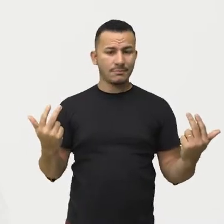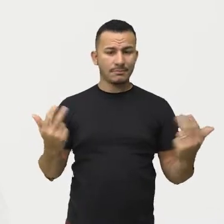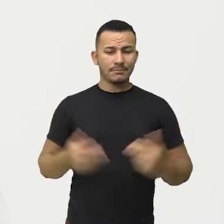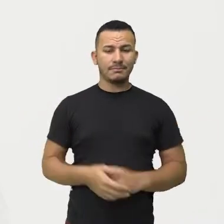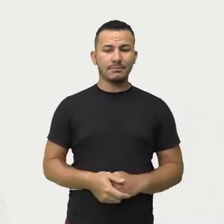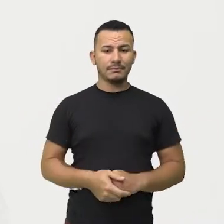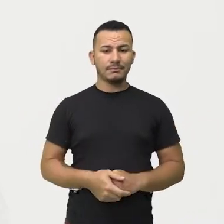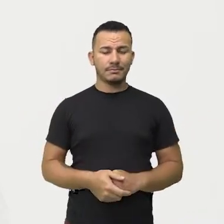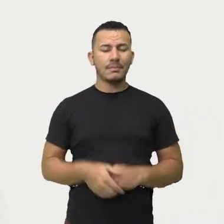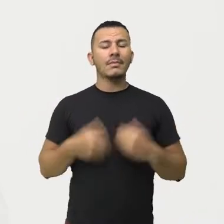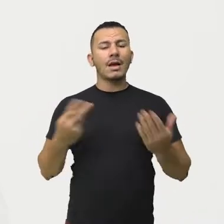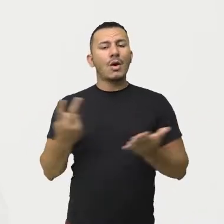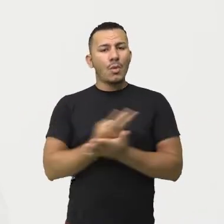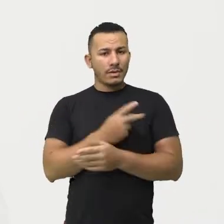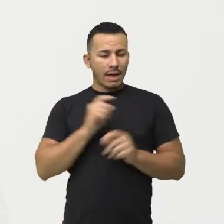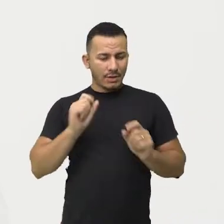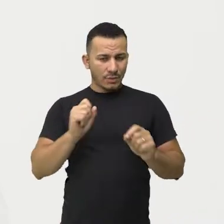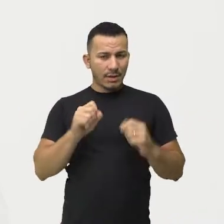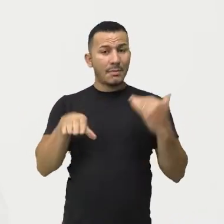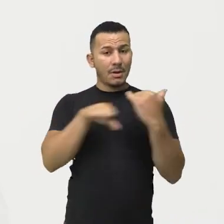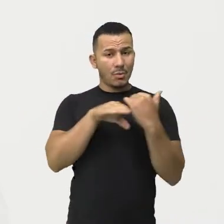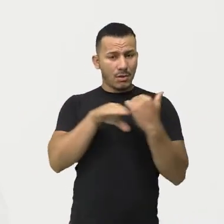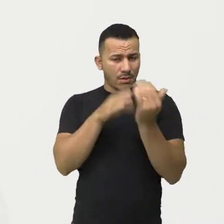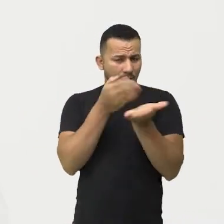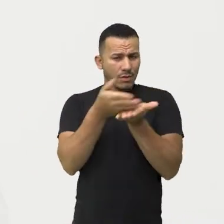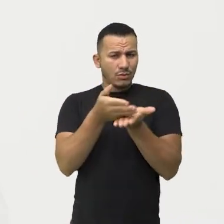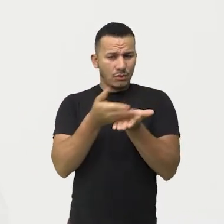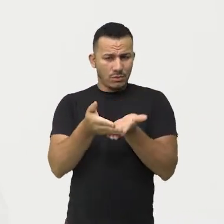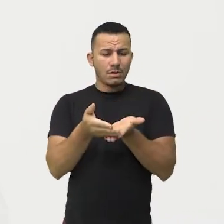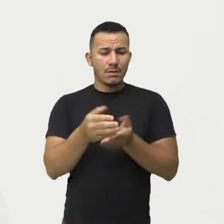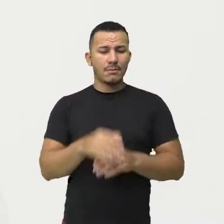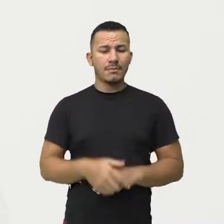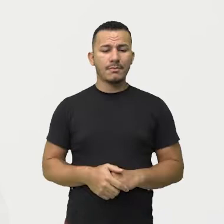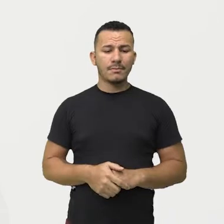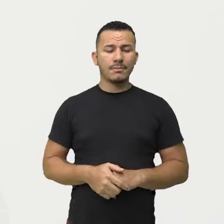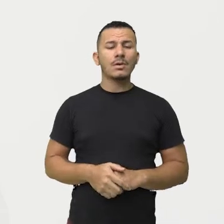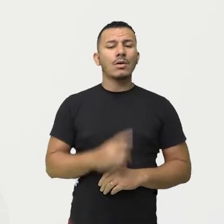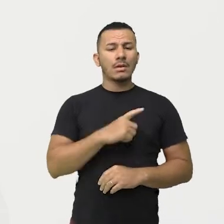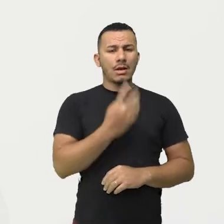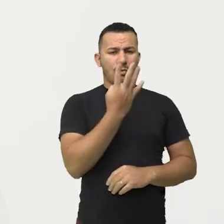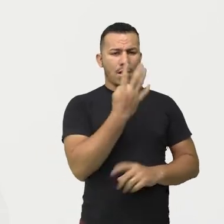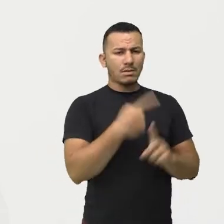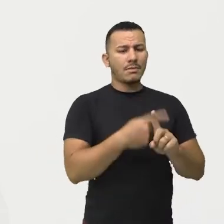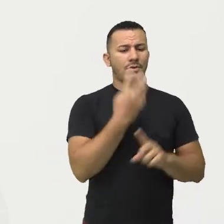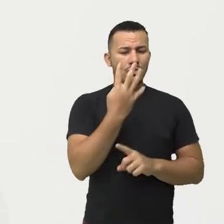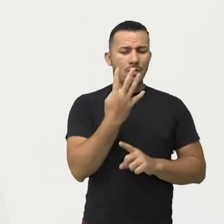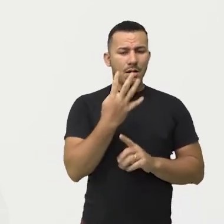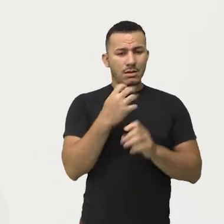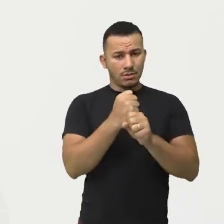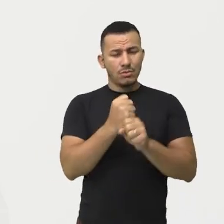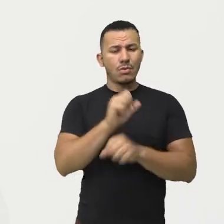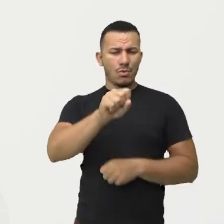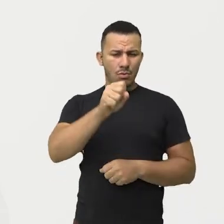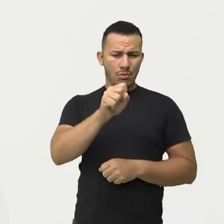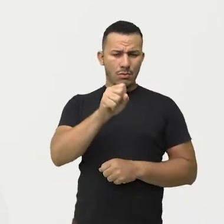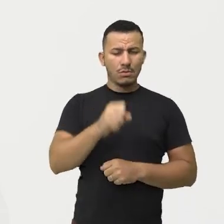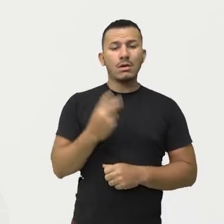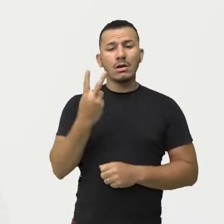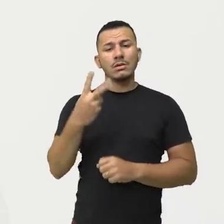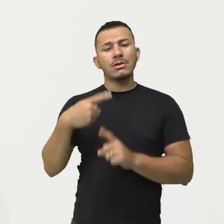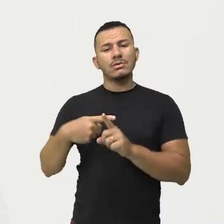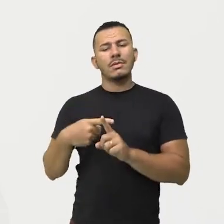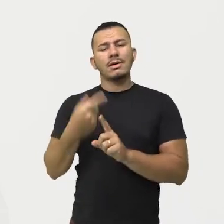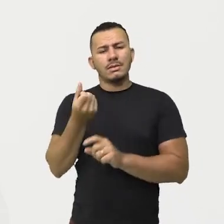aqui o que acontece com a igualdade inicial. Ó. Então, eu tinha 4 mais 4, 8, beleza. 2